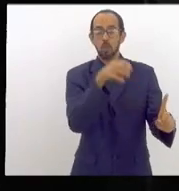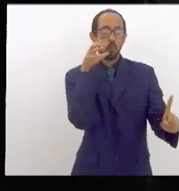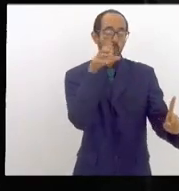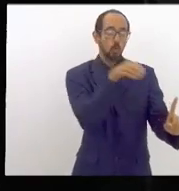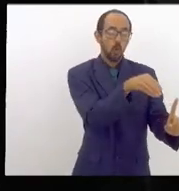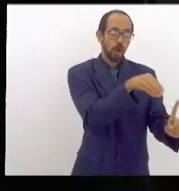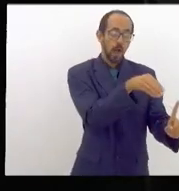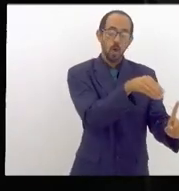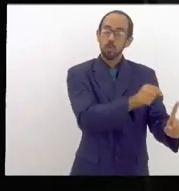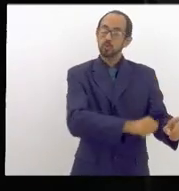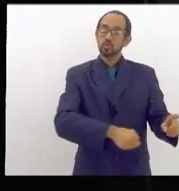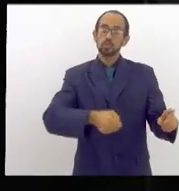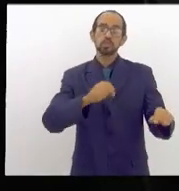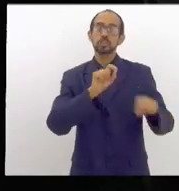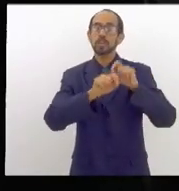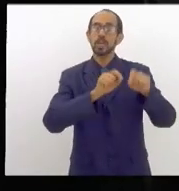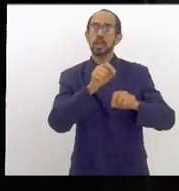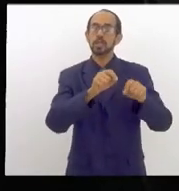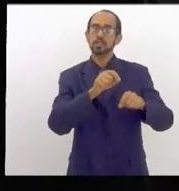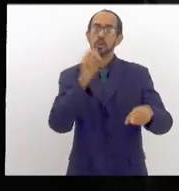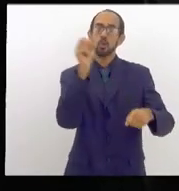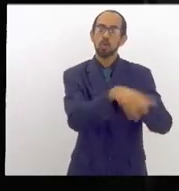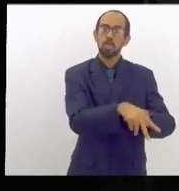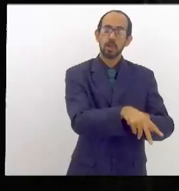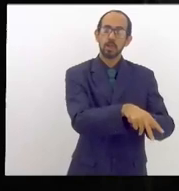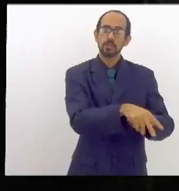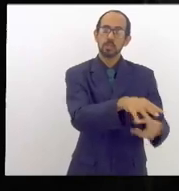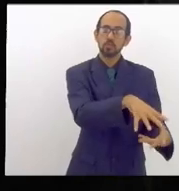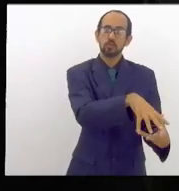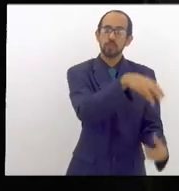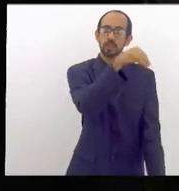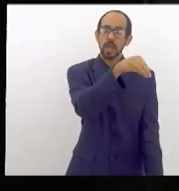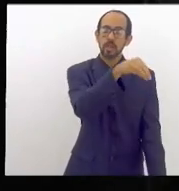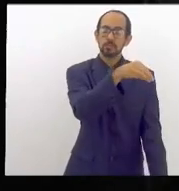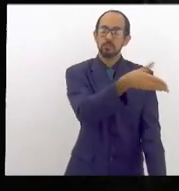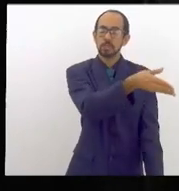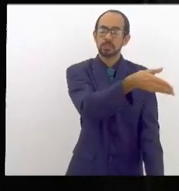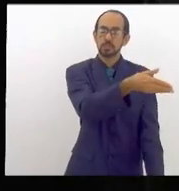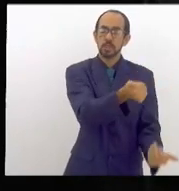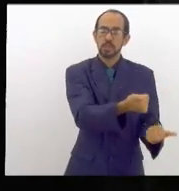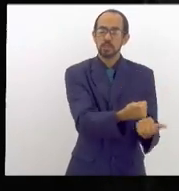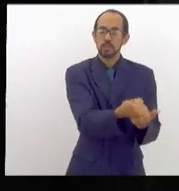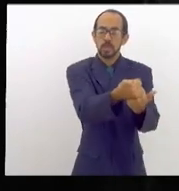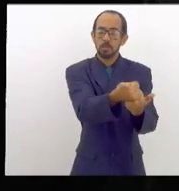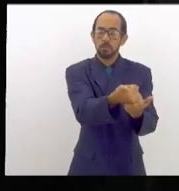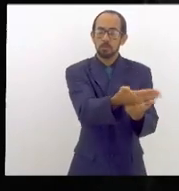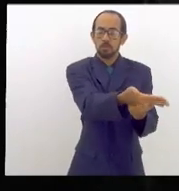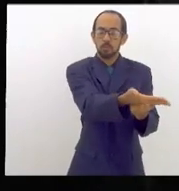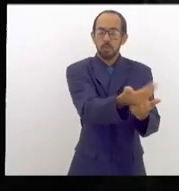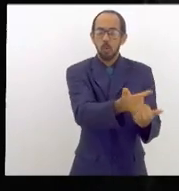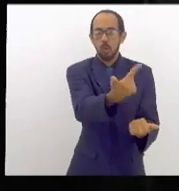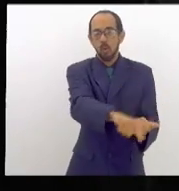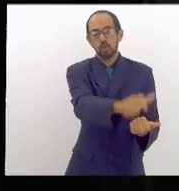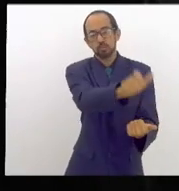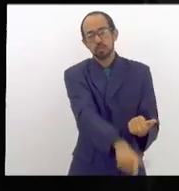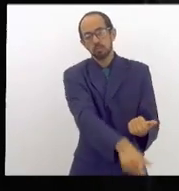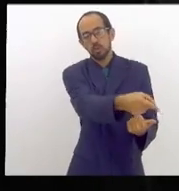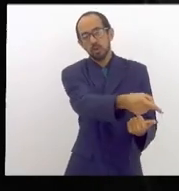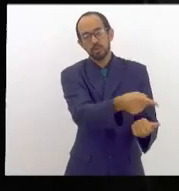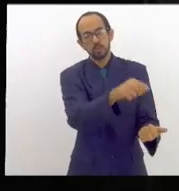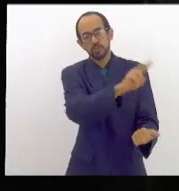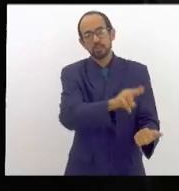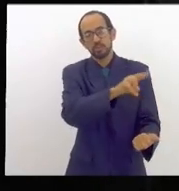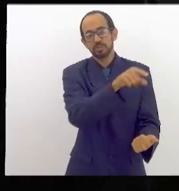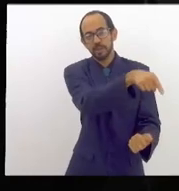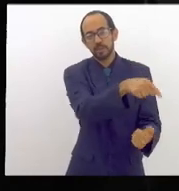contratações fantasmas para disputar eleição com recursos públicos escorados e anteparados na Fundação CPF de